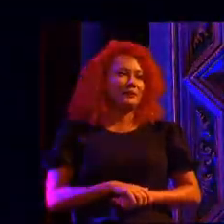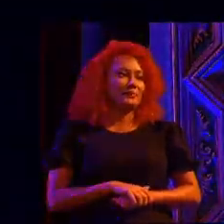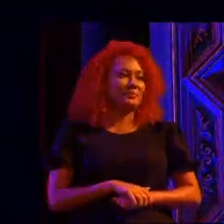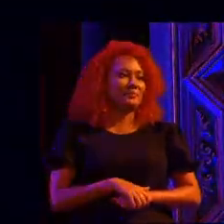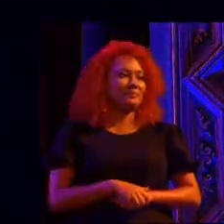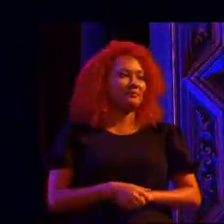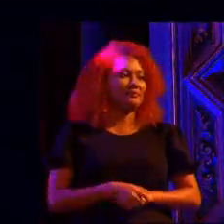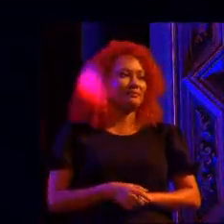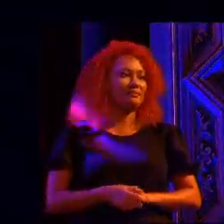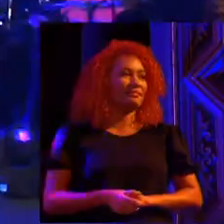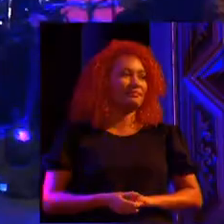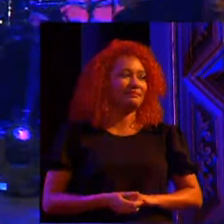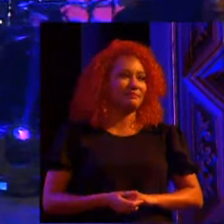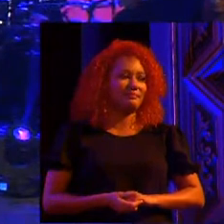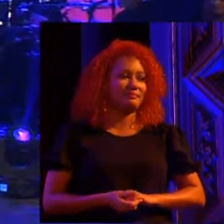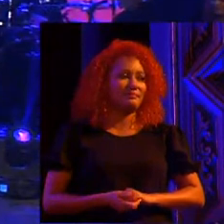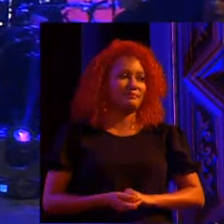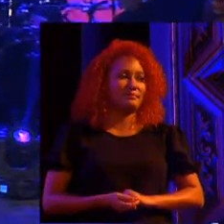Chegando, né, Arthur?